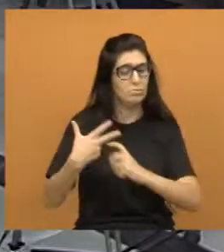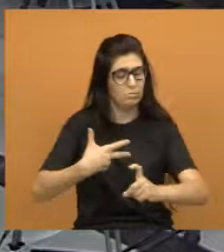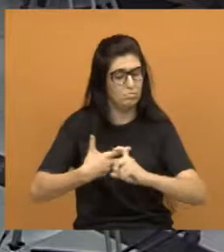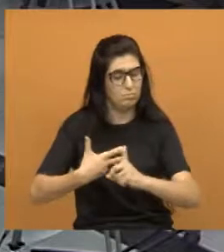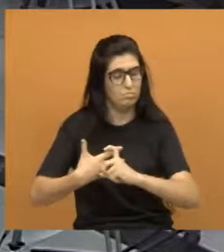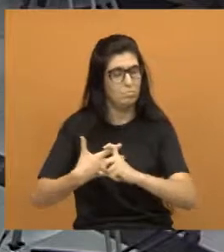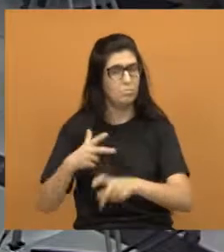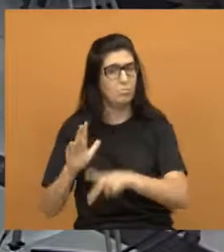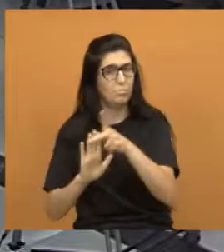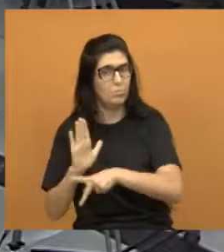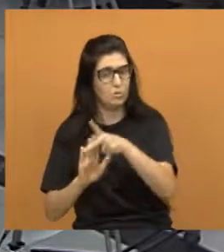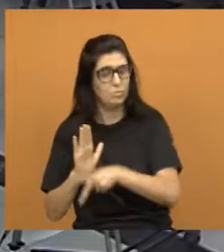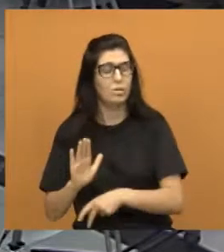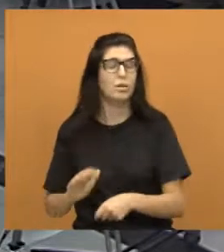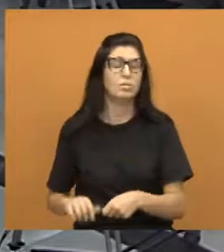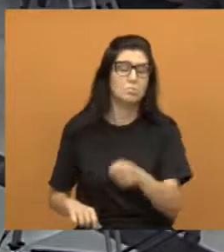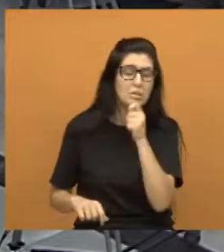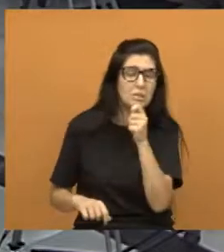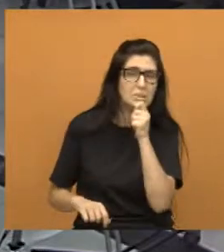projeto está em discussão.